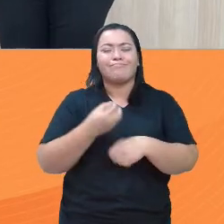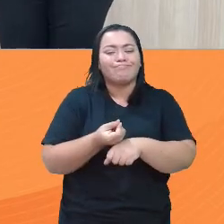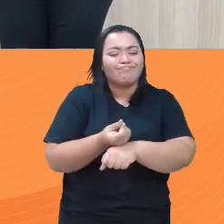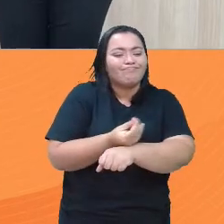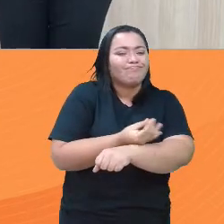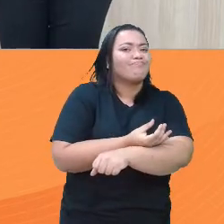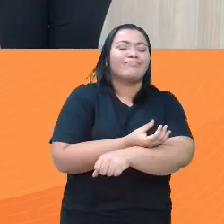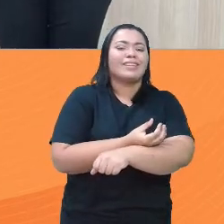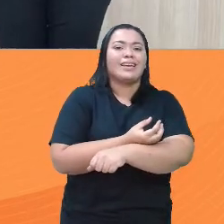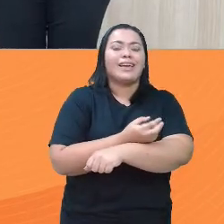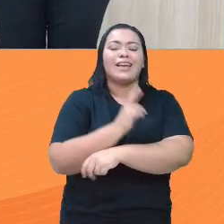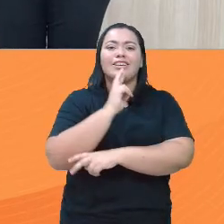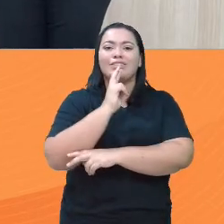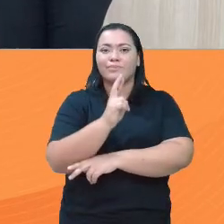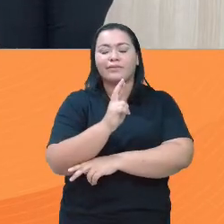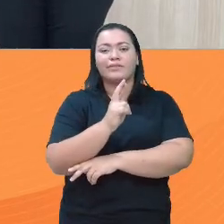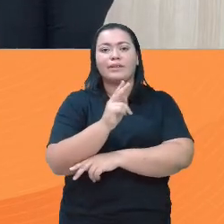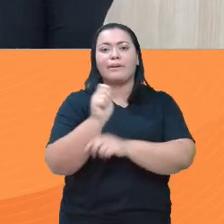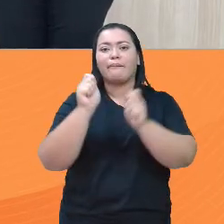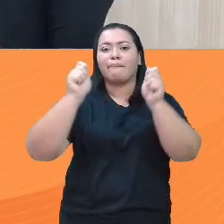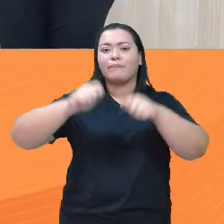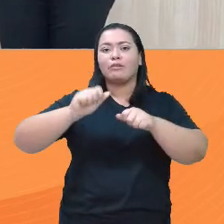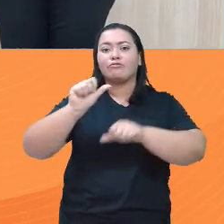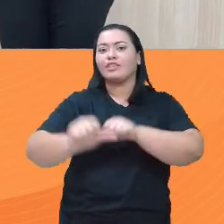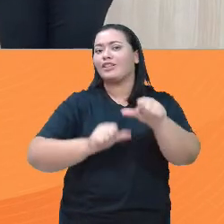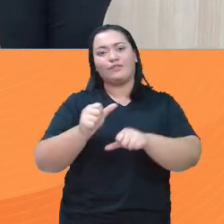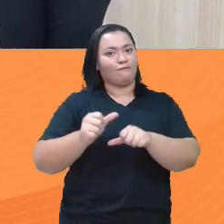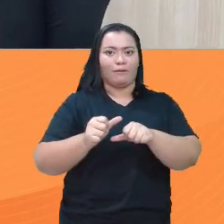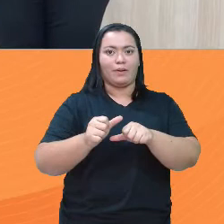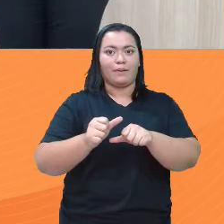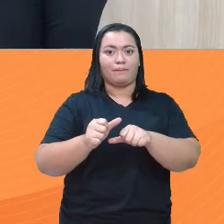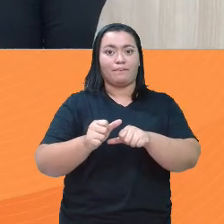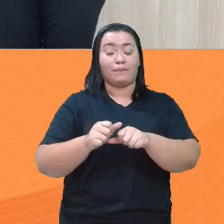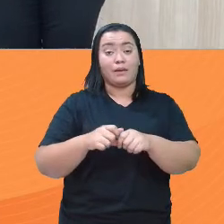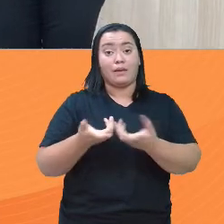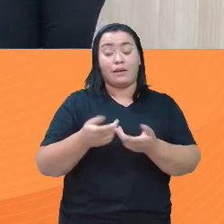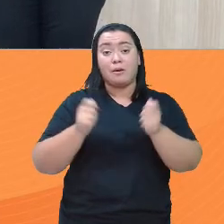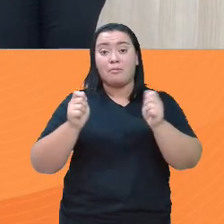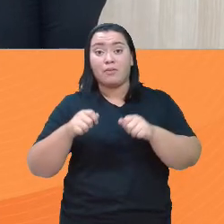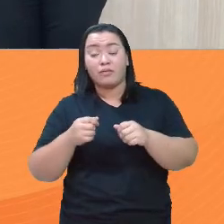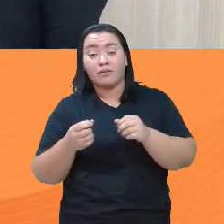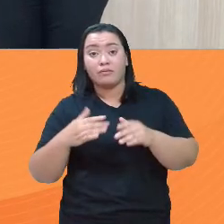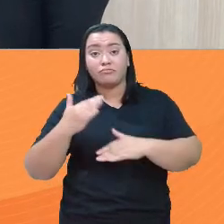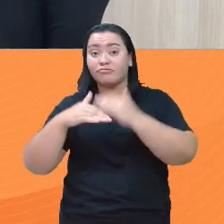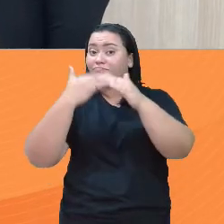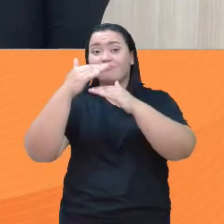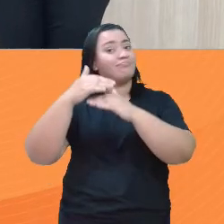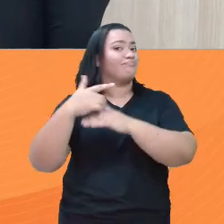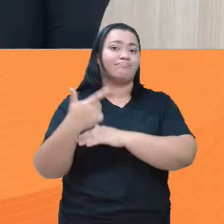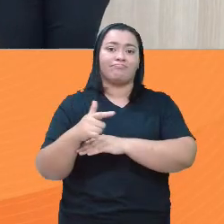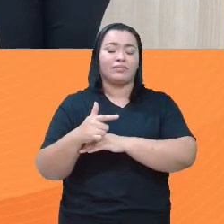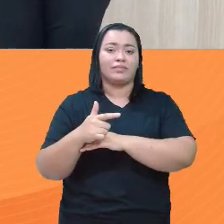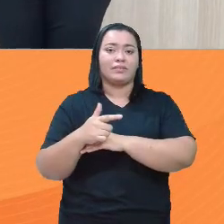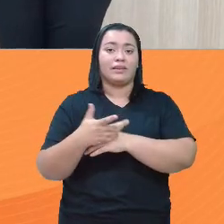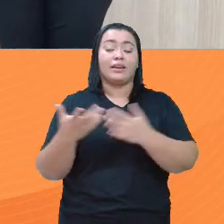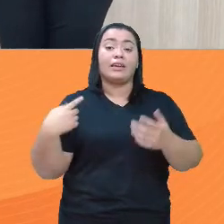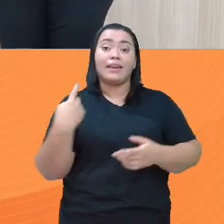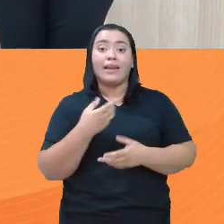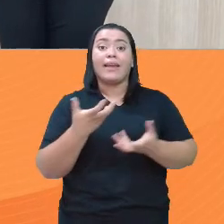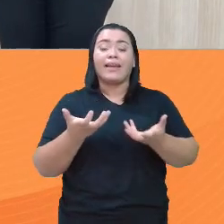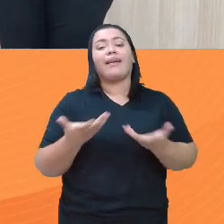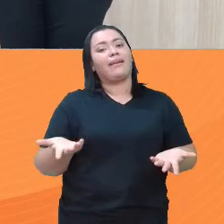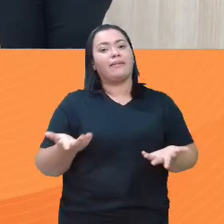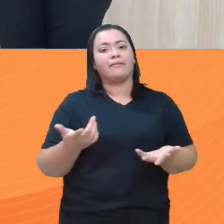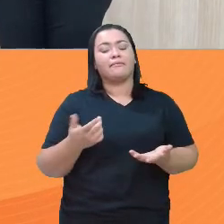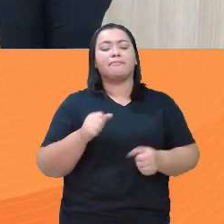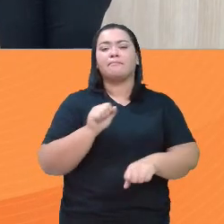uma resposta que possibilita transformação, que possibilita desenvolvimento, o desenvolvimento global que a gente quer, não é? Não